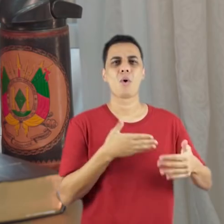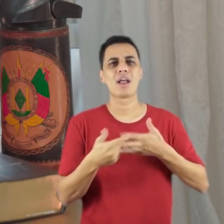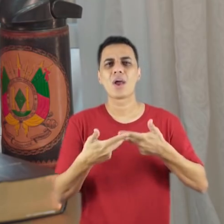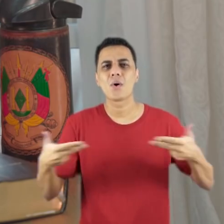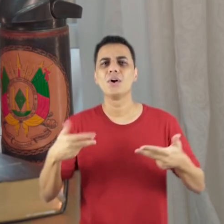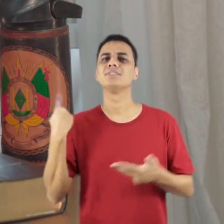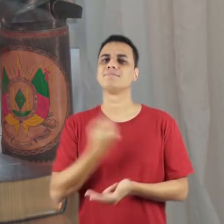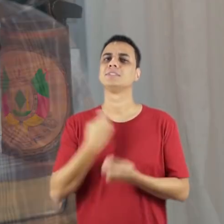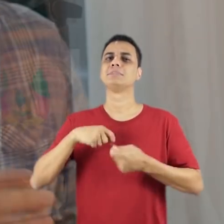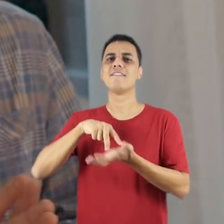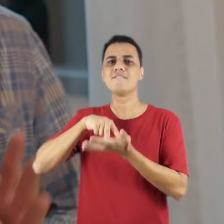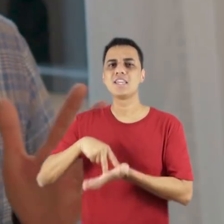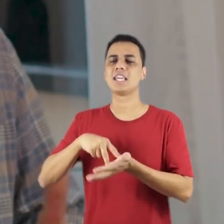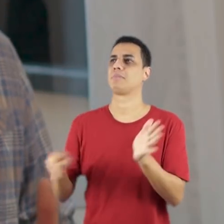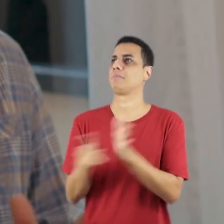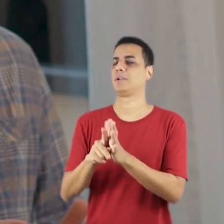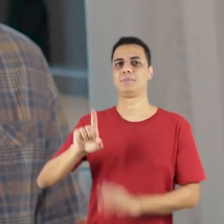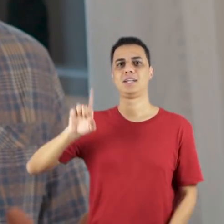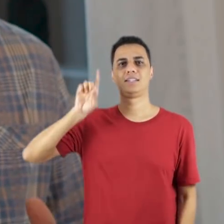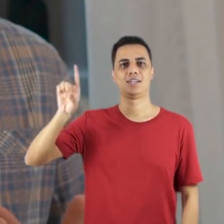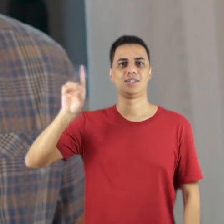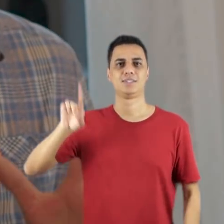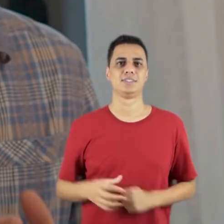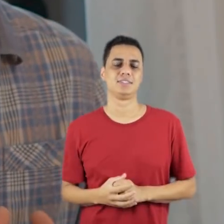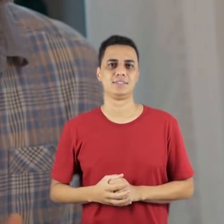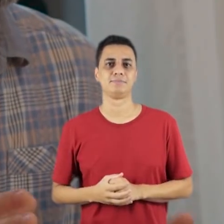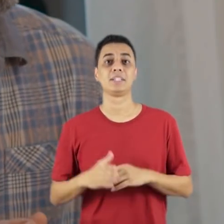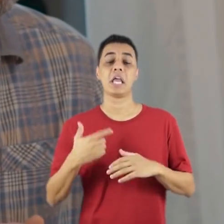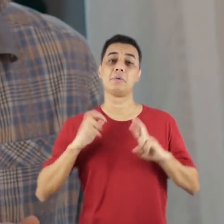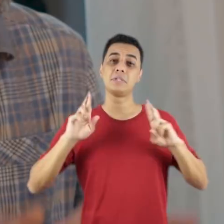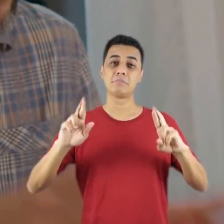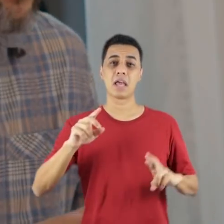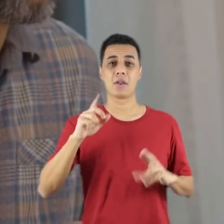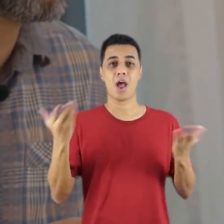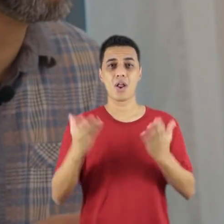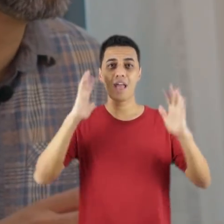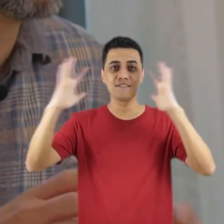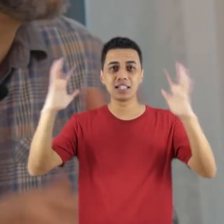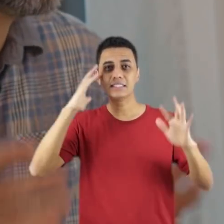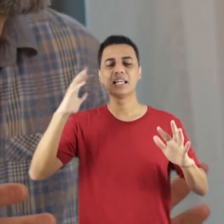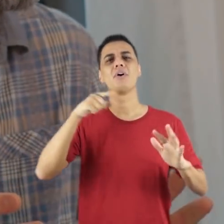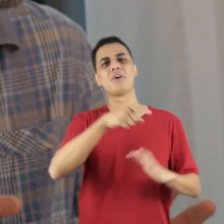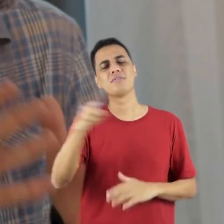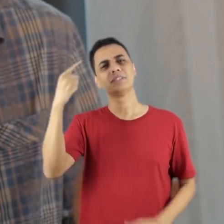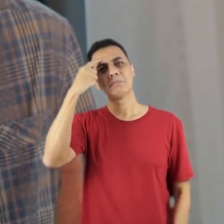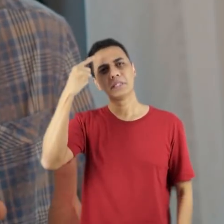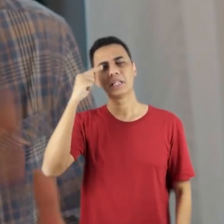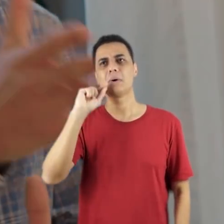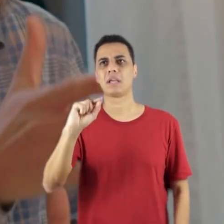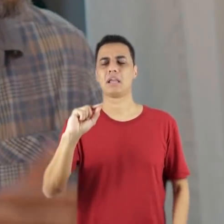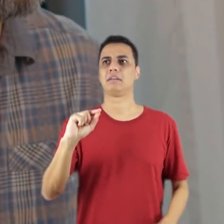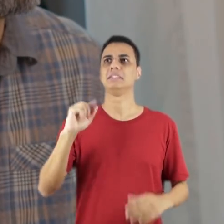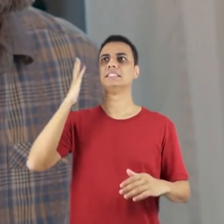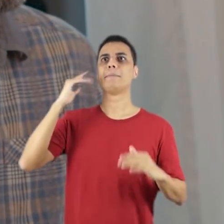naquilo que ele pode nos dar. Espero que a partir dessa reflexão tu te sintas encorajado a trocar a certeza do futuro e o desejo de ter tudo de volta